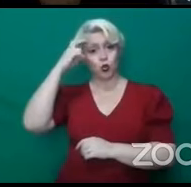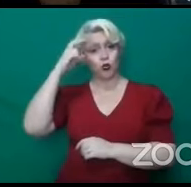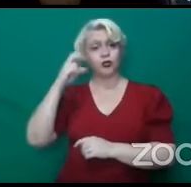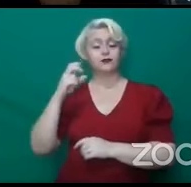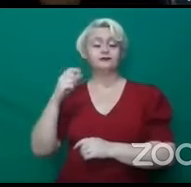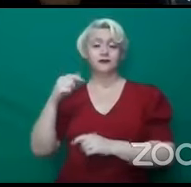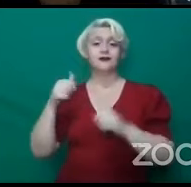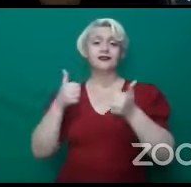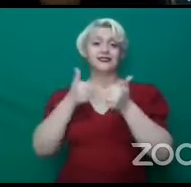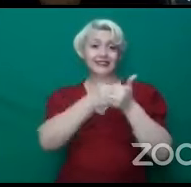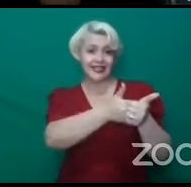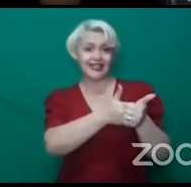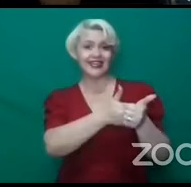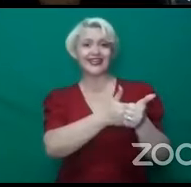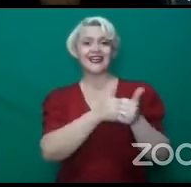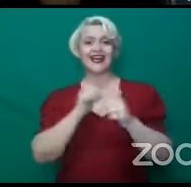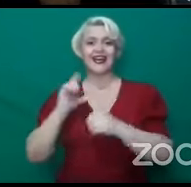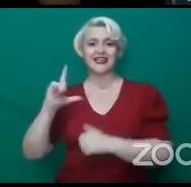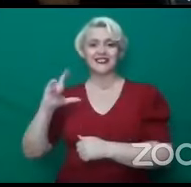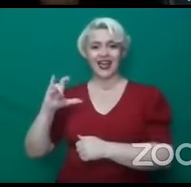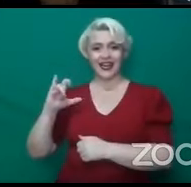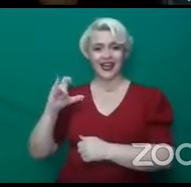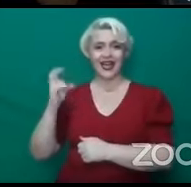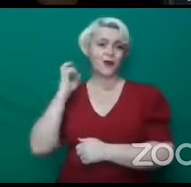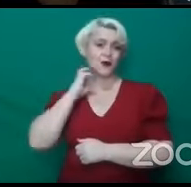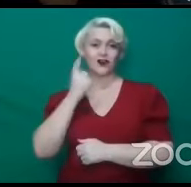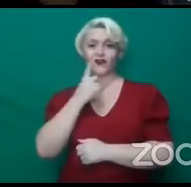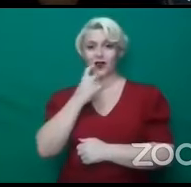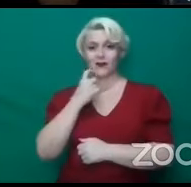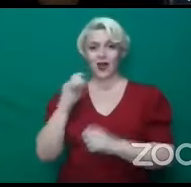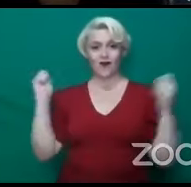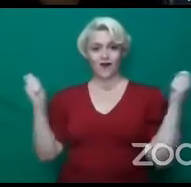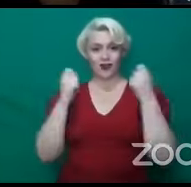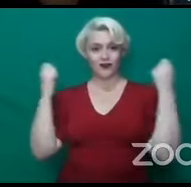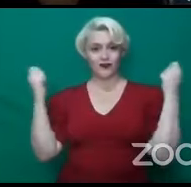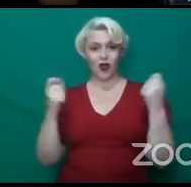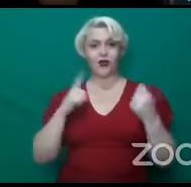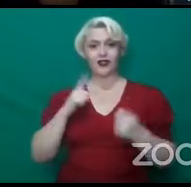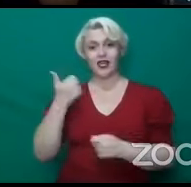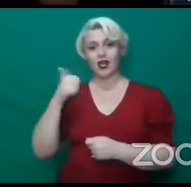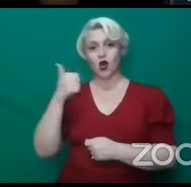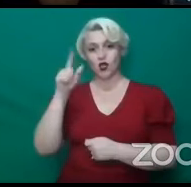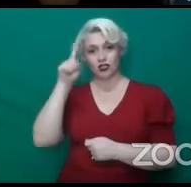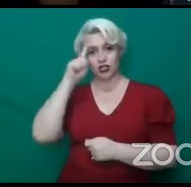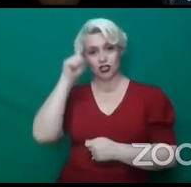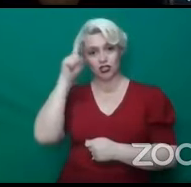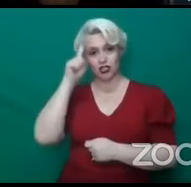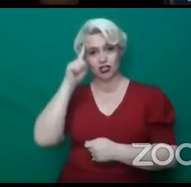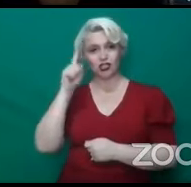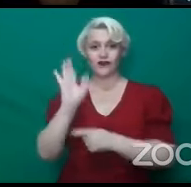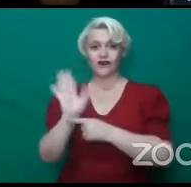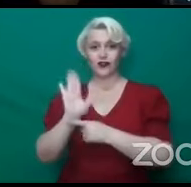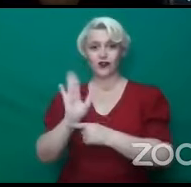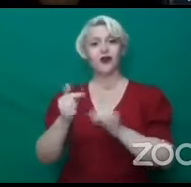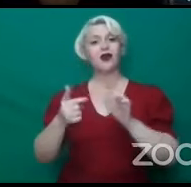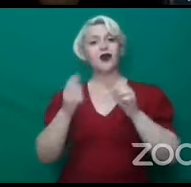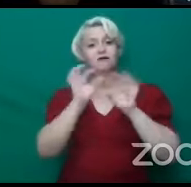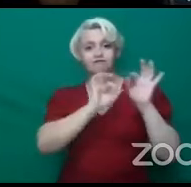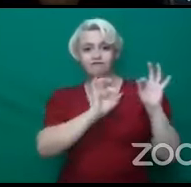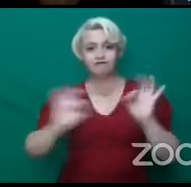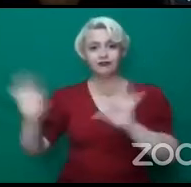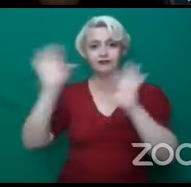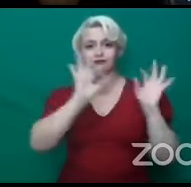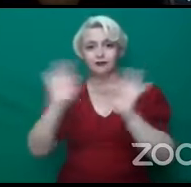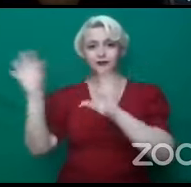sigam Morcego Vermelho Fest. Tem ainda 11 dias de filmes. Compartilhem. Vamos mostrar aí que realmente esse tipo de evento